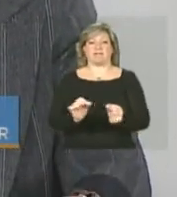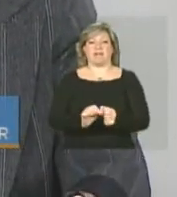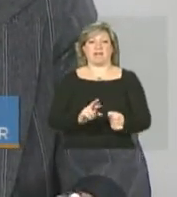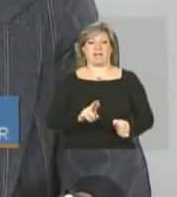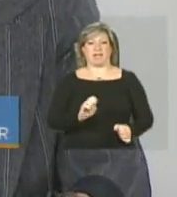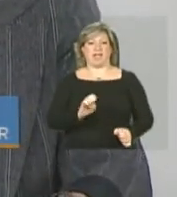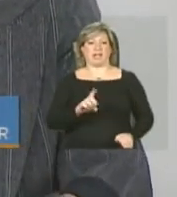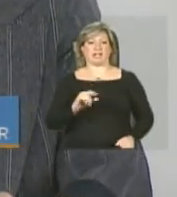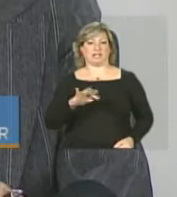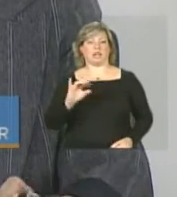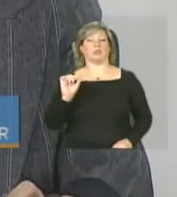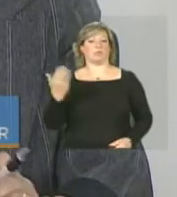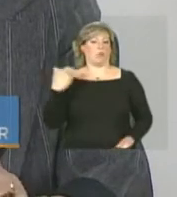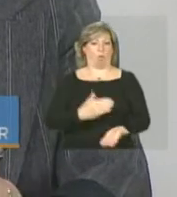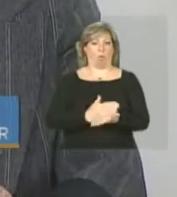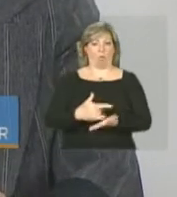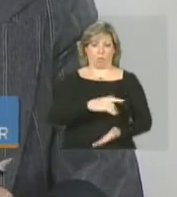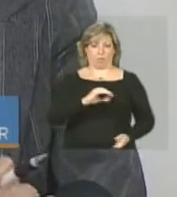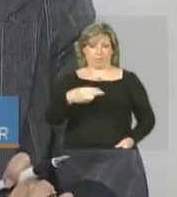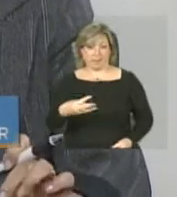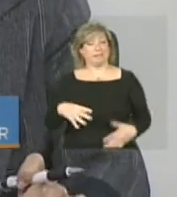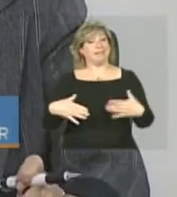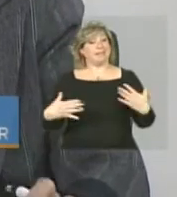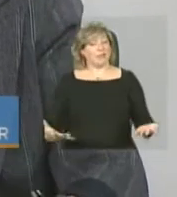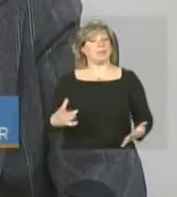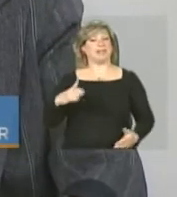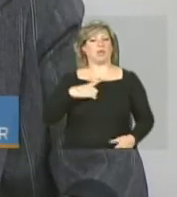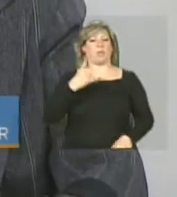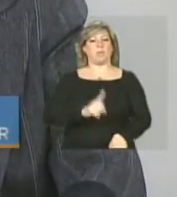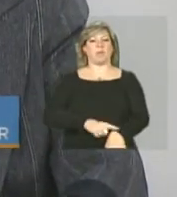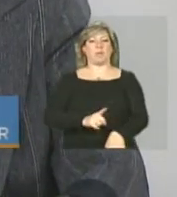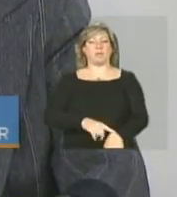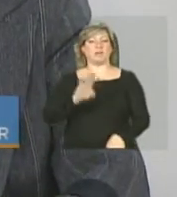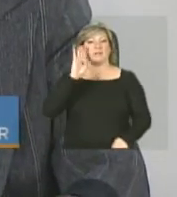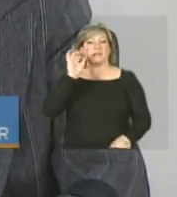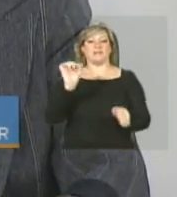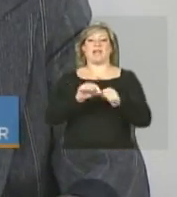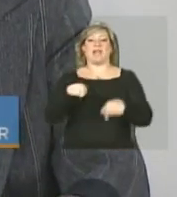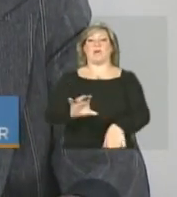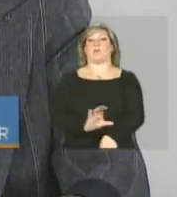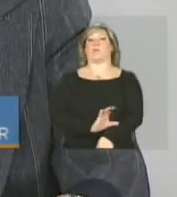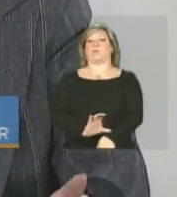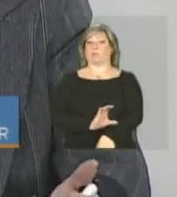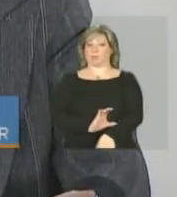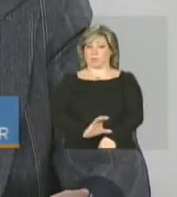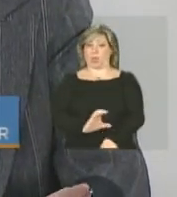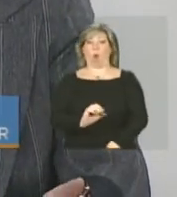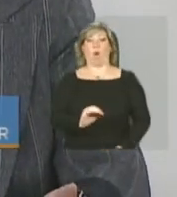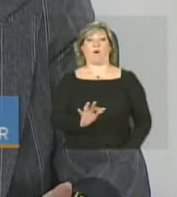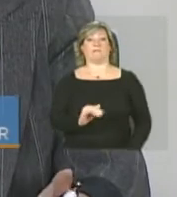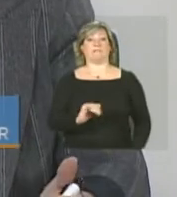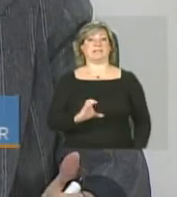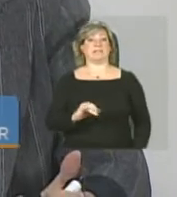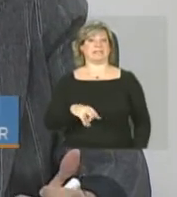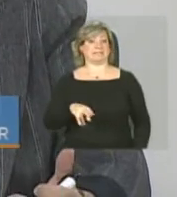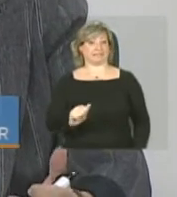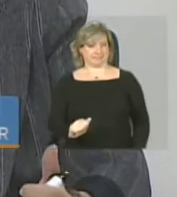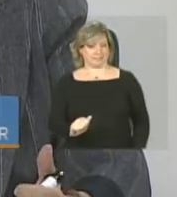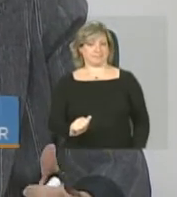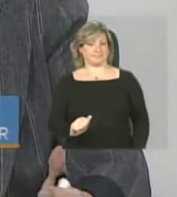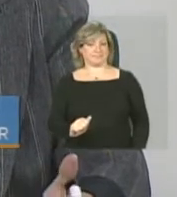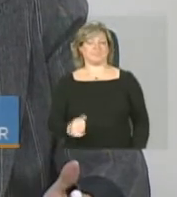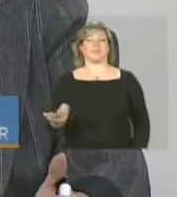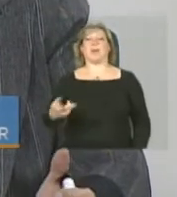partir de 2003. E, então, tem um momento dedicado a essa oficina, porque nós vamos contar com a participação